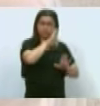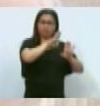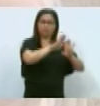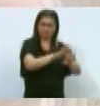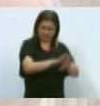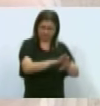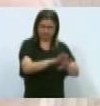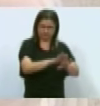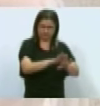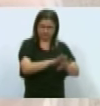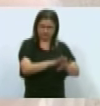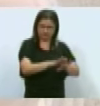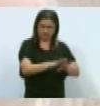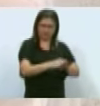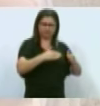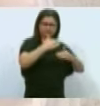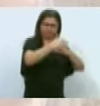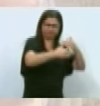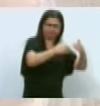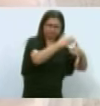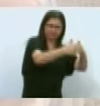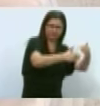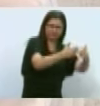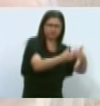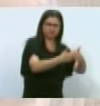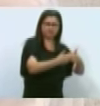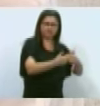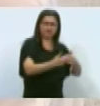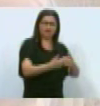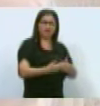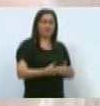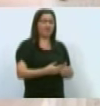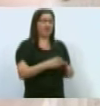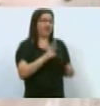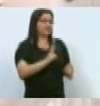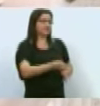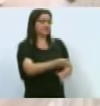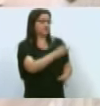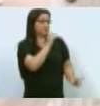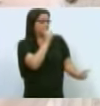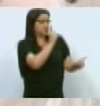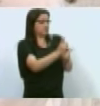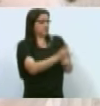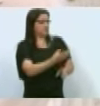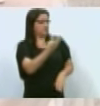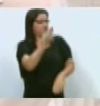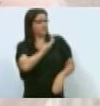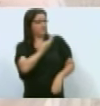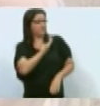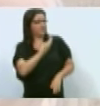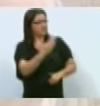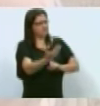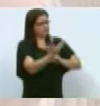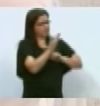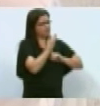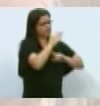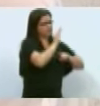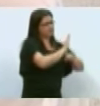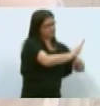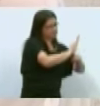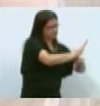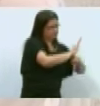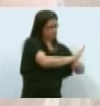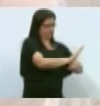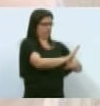nesse caminho, nessa trajetória, ela sempre encontrou uma pessoa, uma amiguinha que ajudou, né?